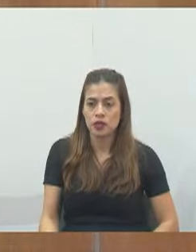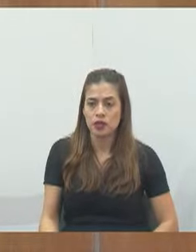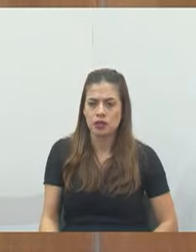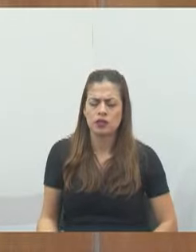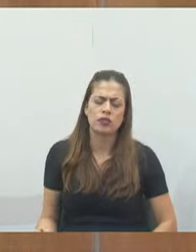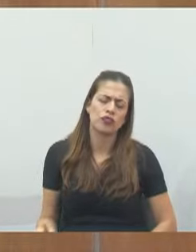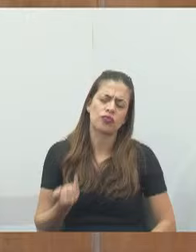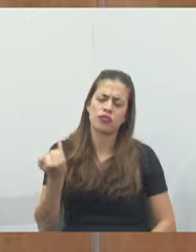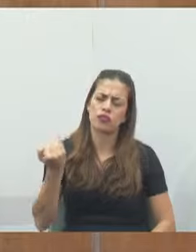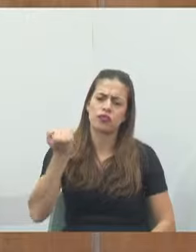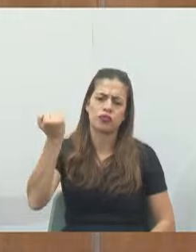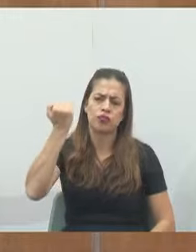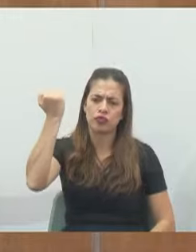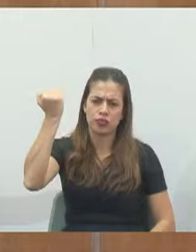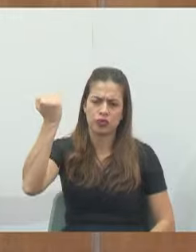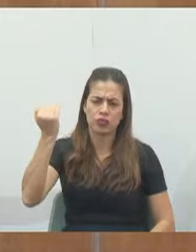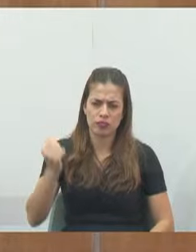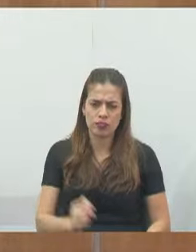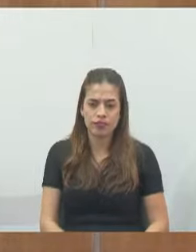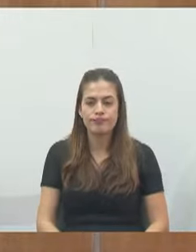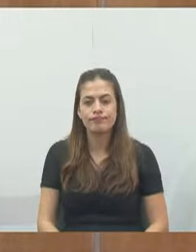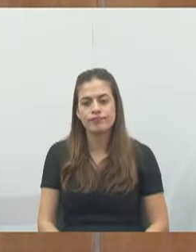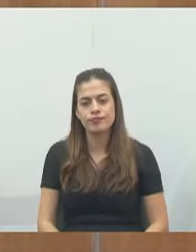Isso é muito importante. Tá?